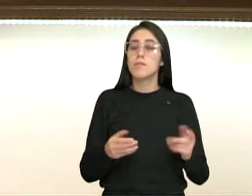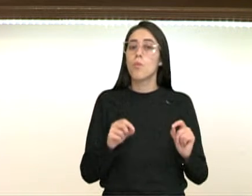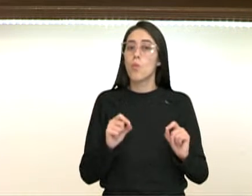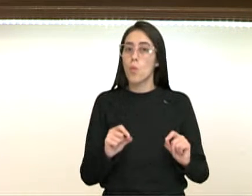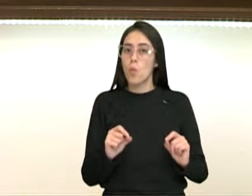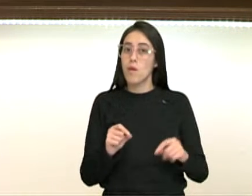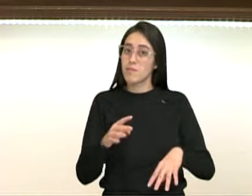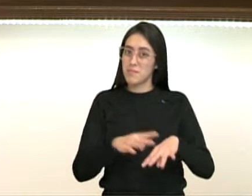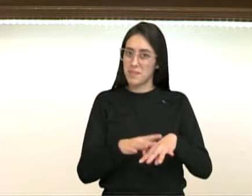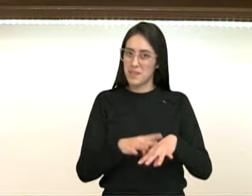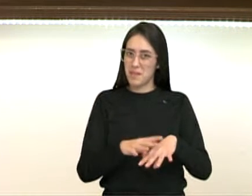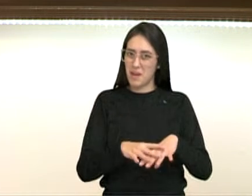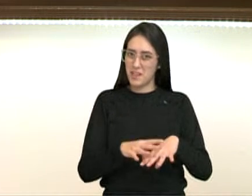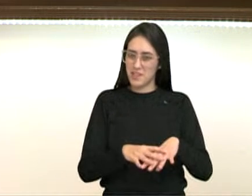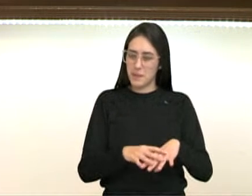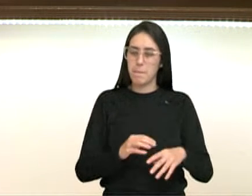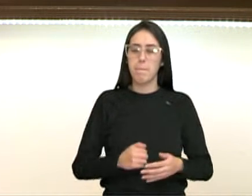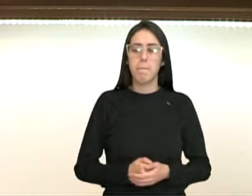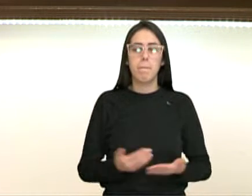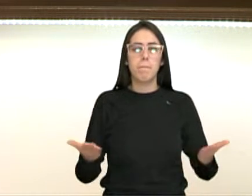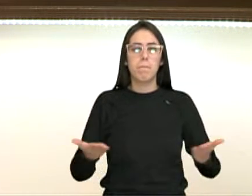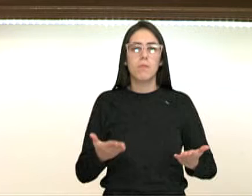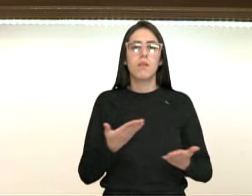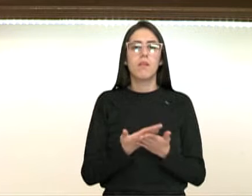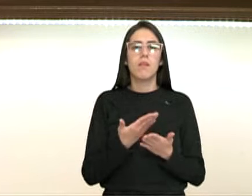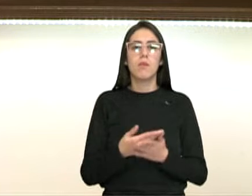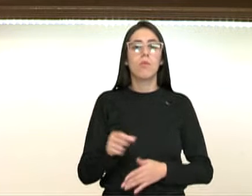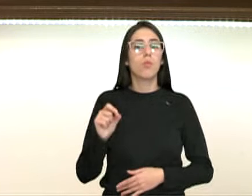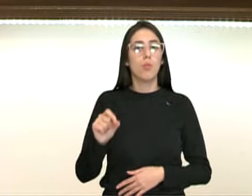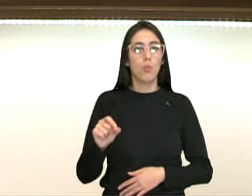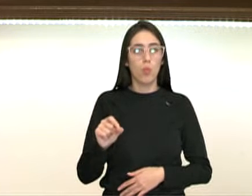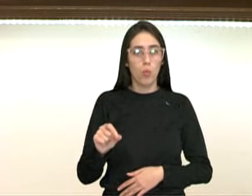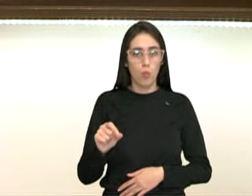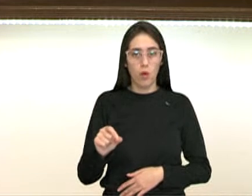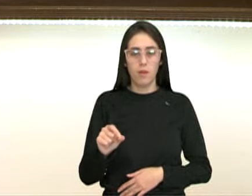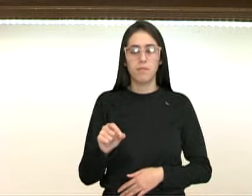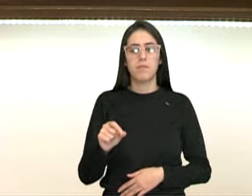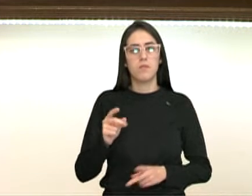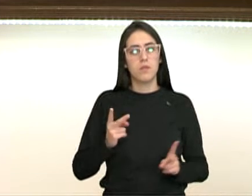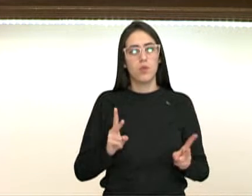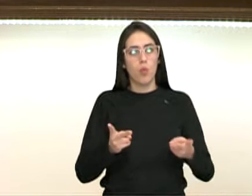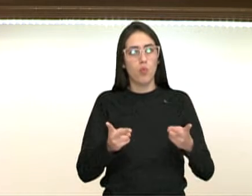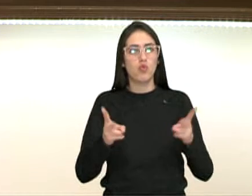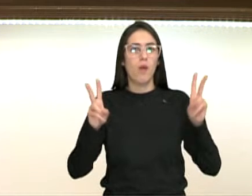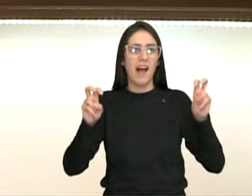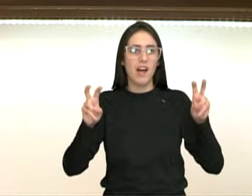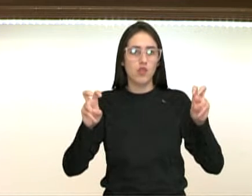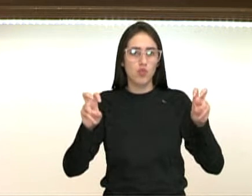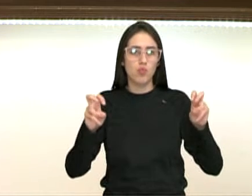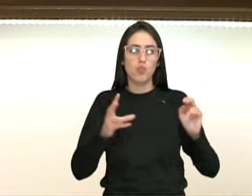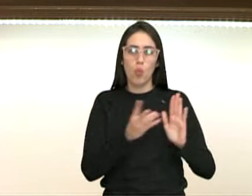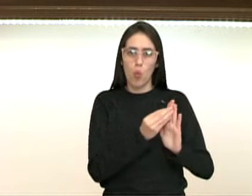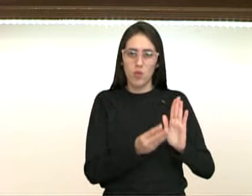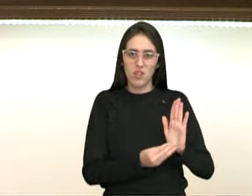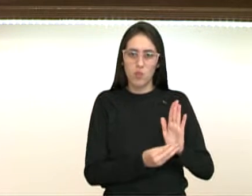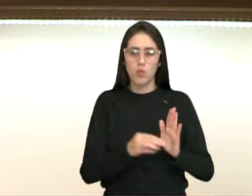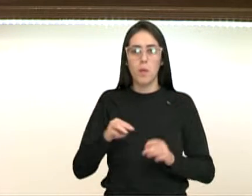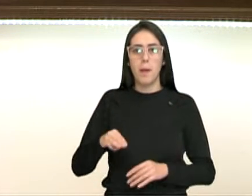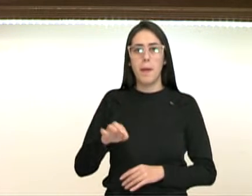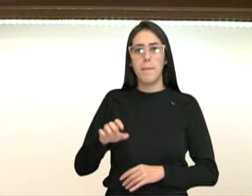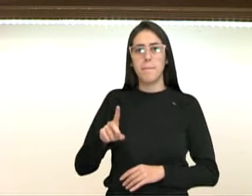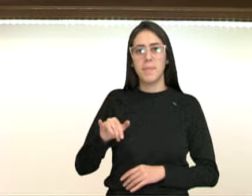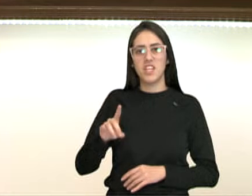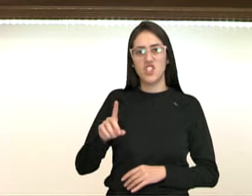trabalhar matemática. Na aula de hoje, nós vamos continuar o nosso assunto, que é sobre as medidas